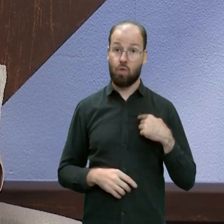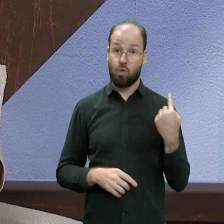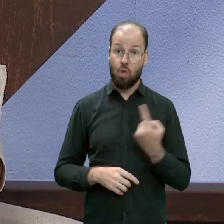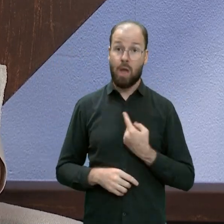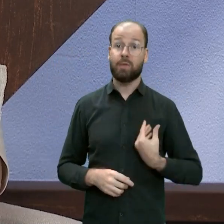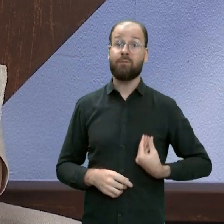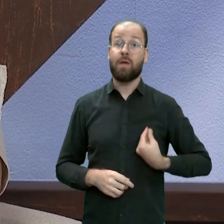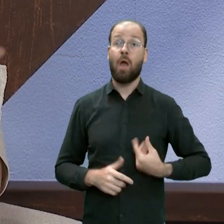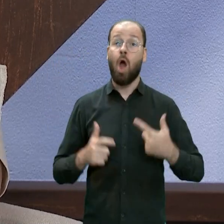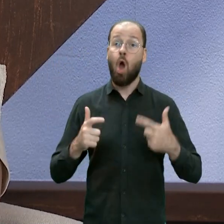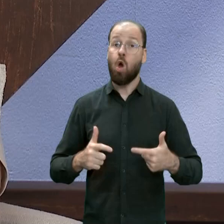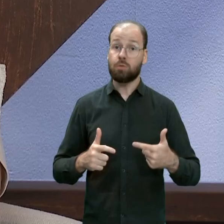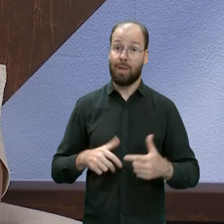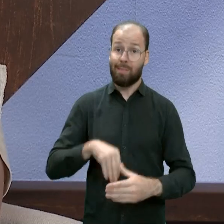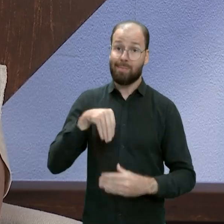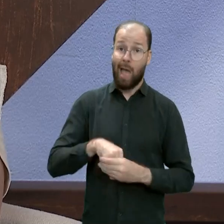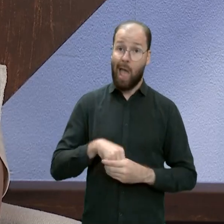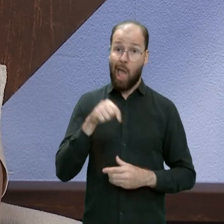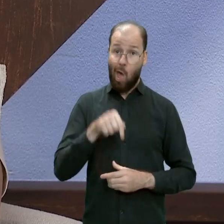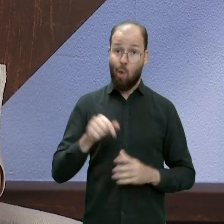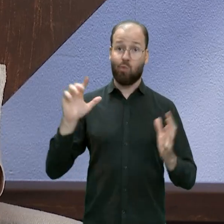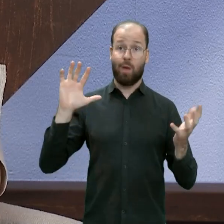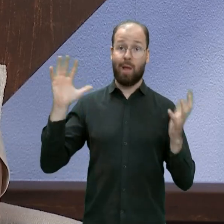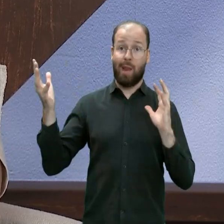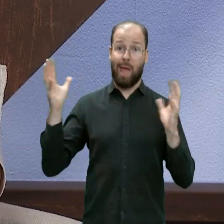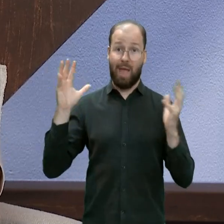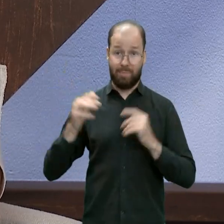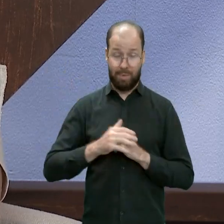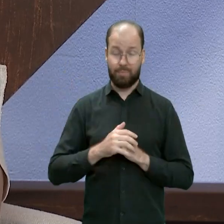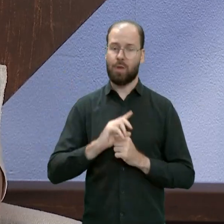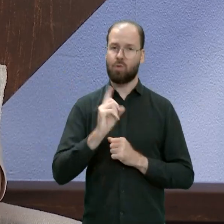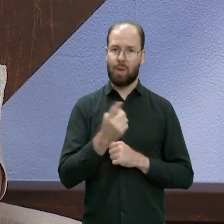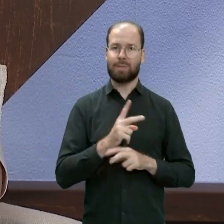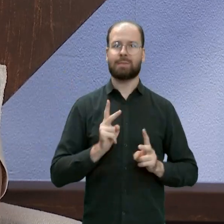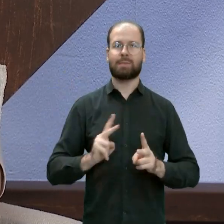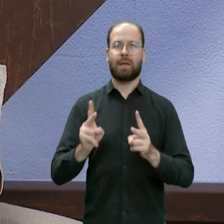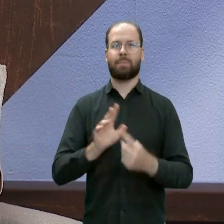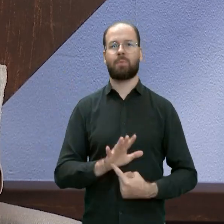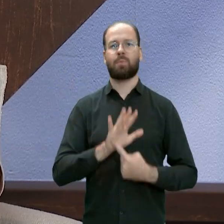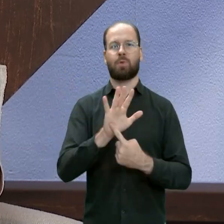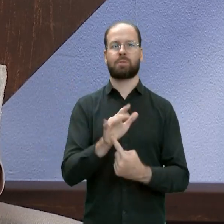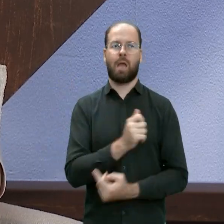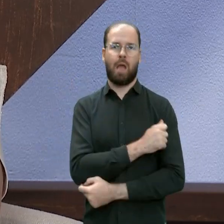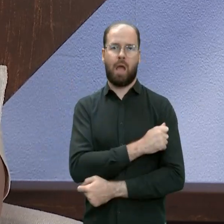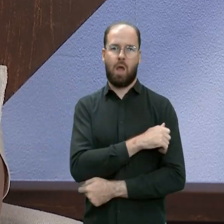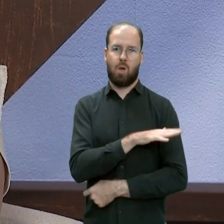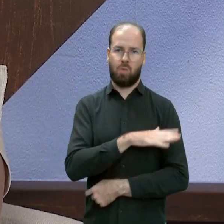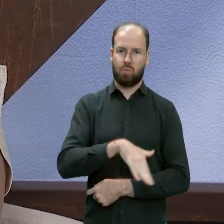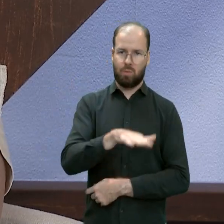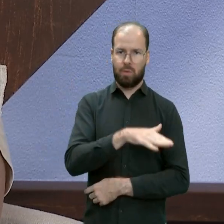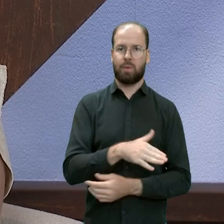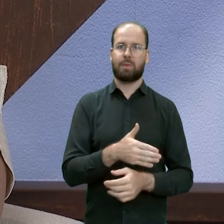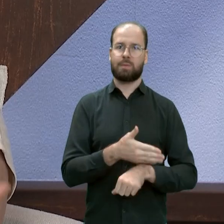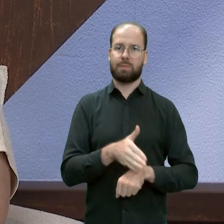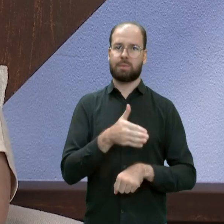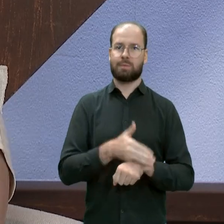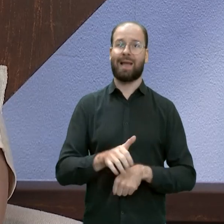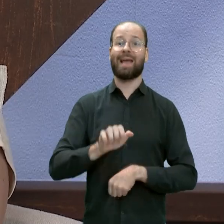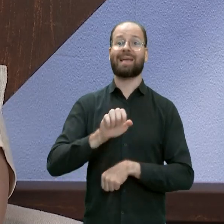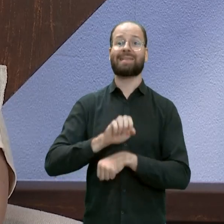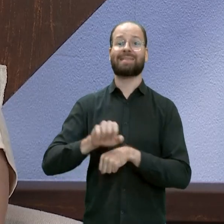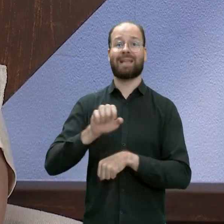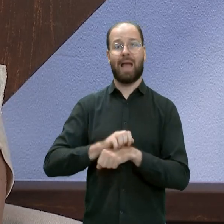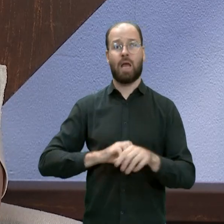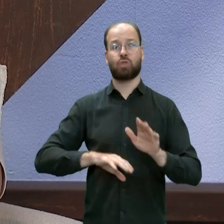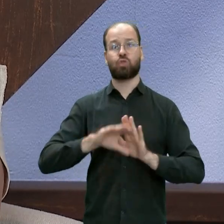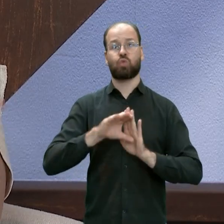clima. Então, a gente sempre mostrando para os alunos, principalmente eles fazem os estágios, né, que são estágios curriculares